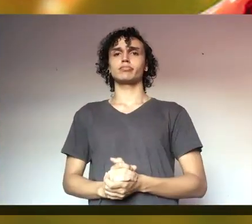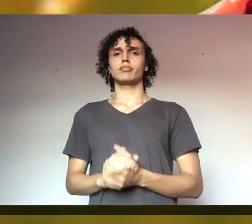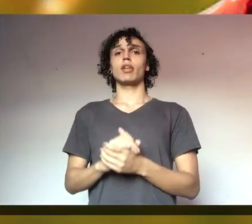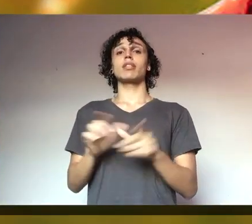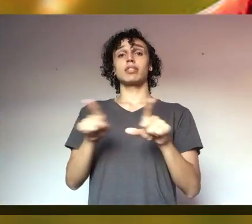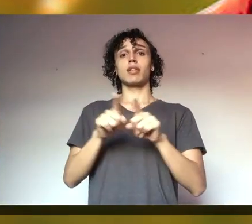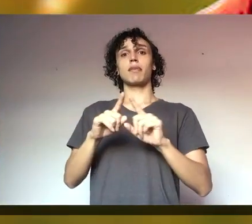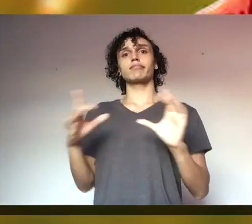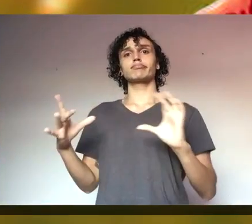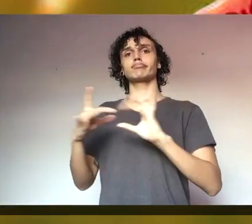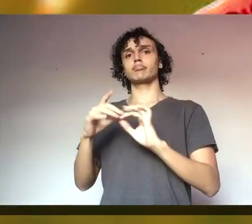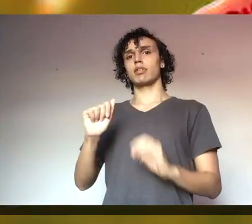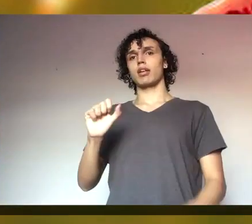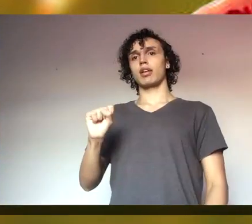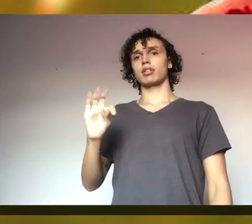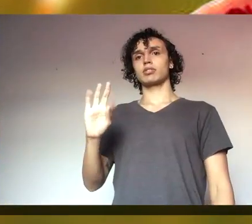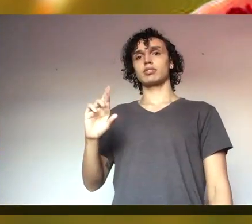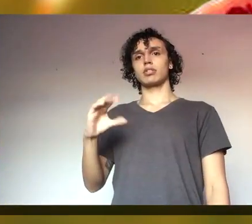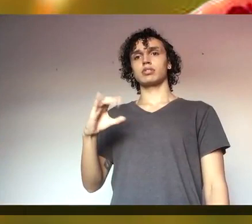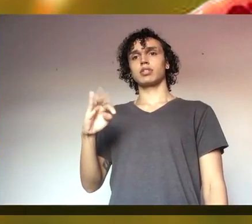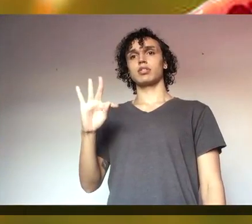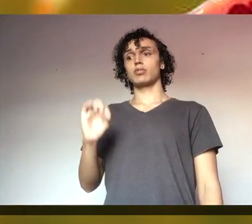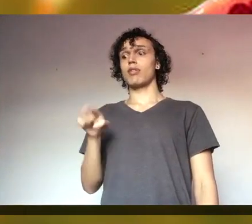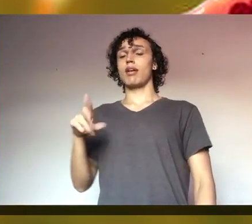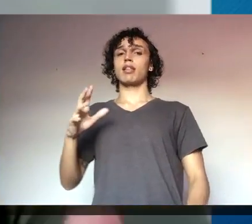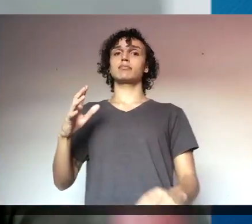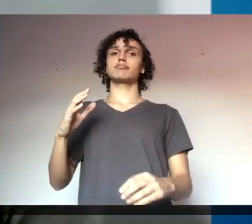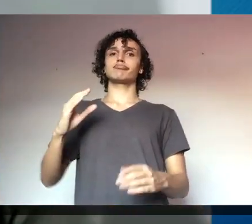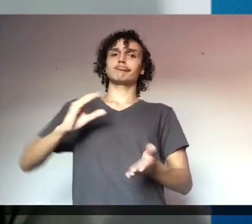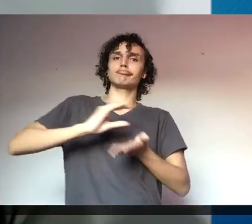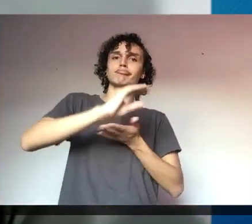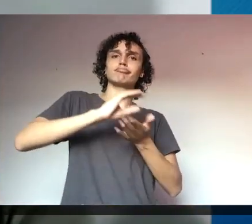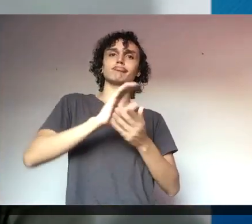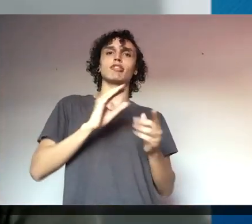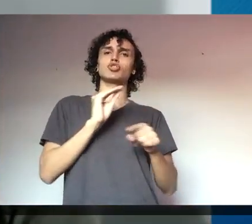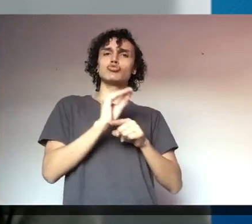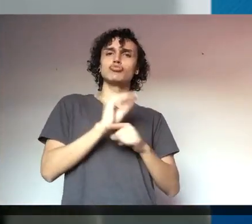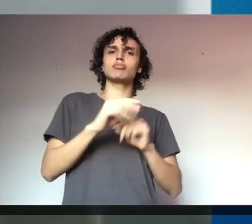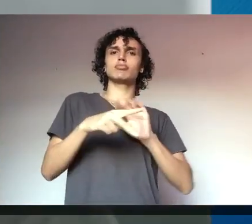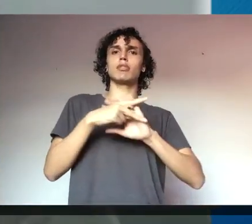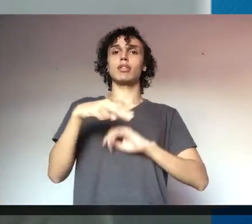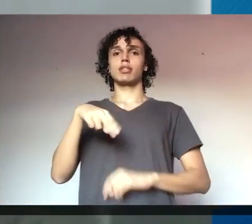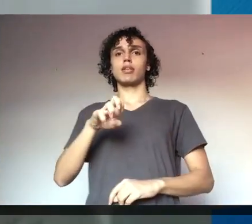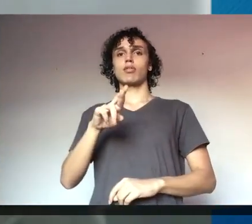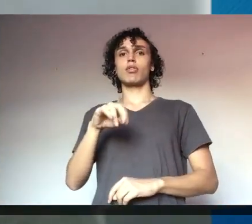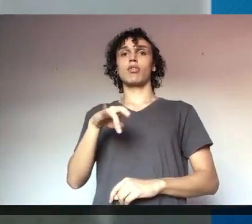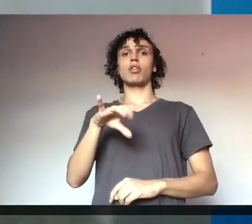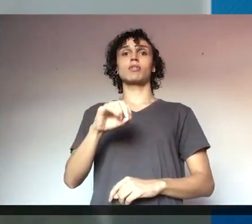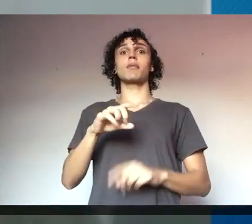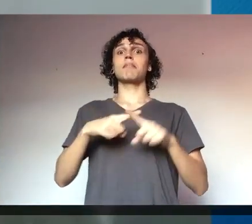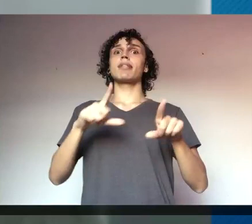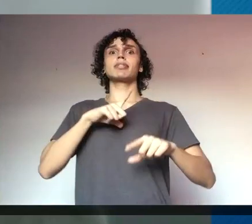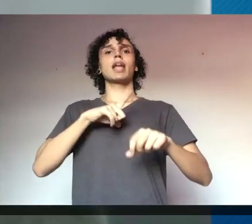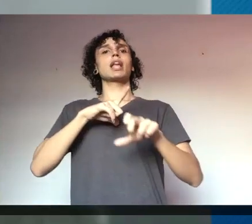os astrócitos são as células que alimentam os neurônios, mas elas estão envolvidas também numa série de